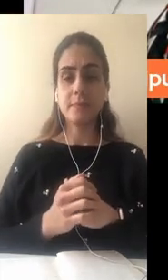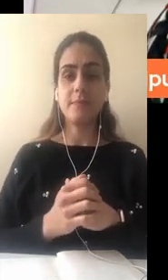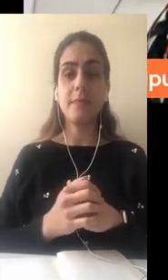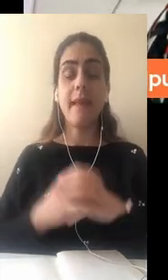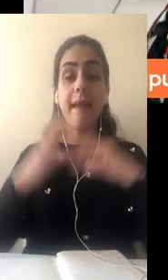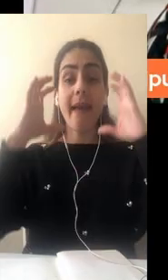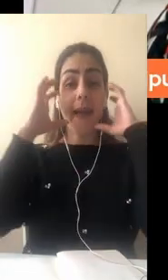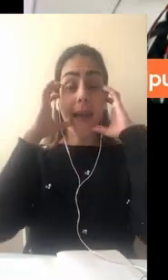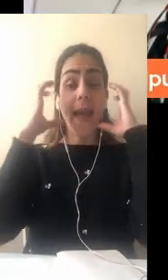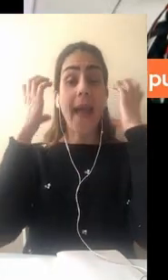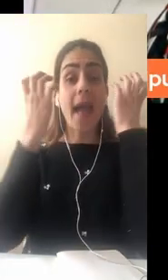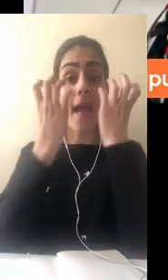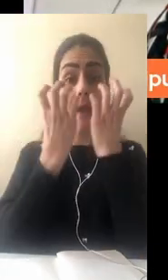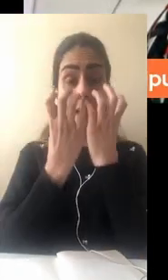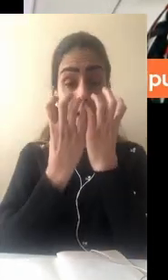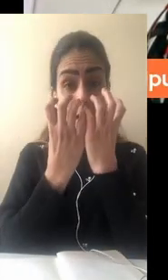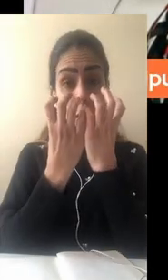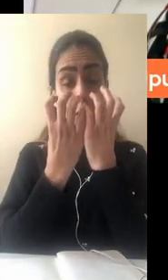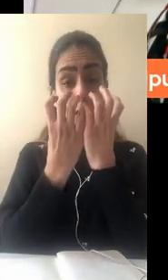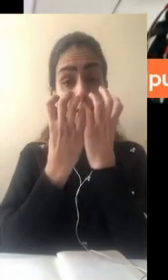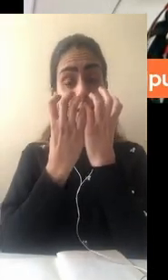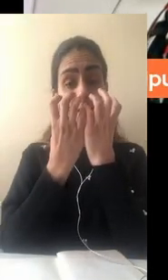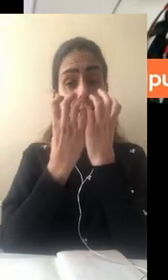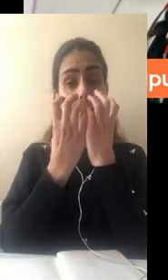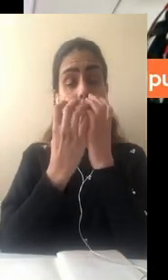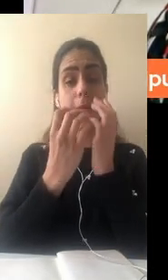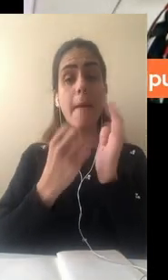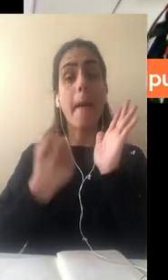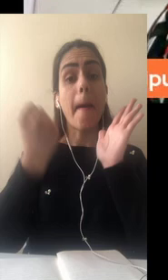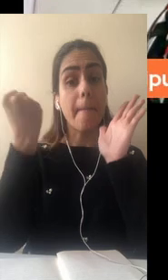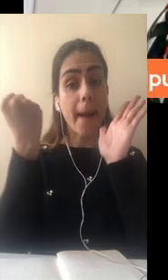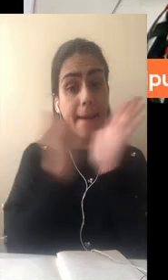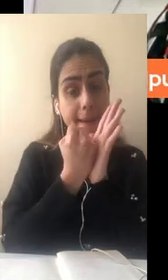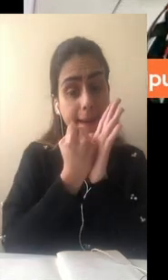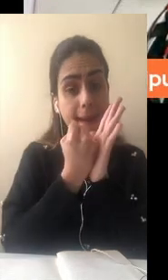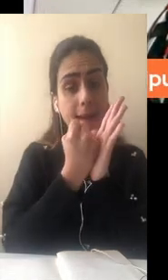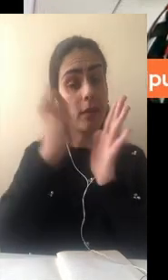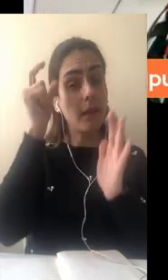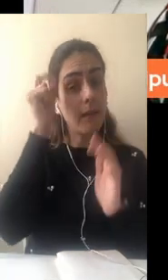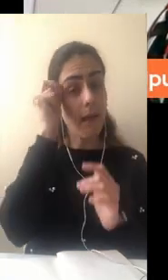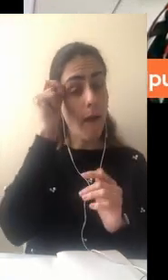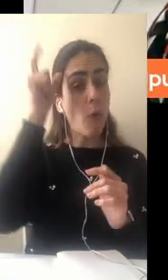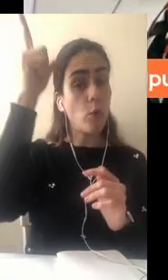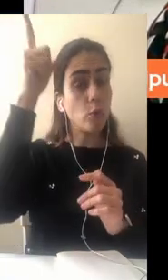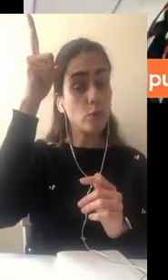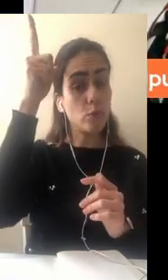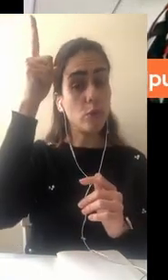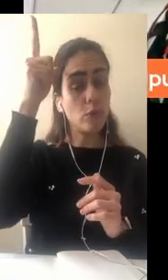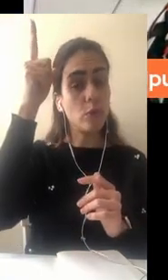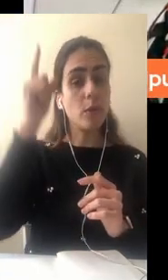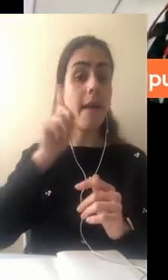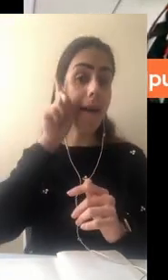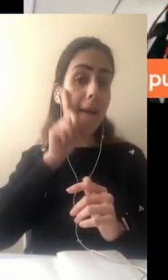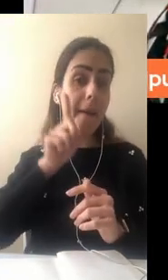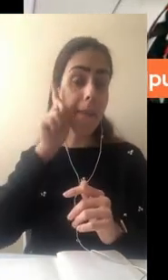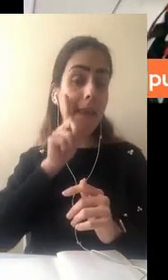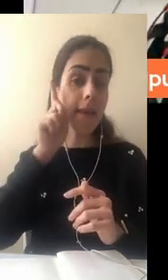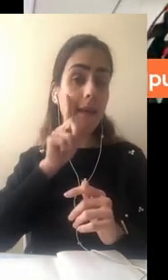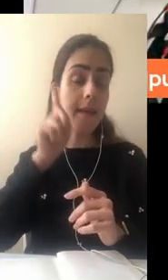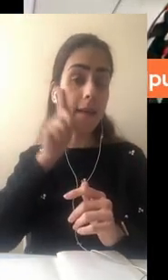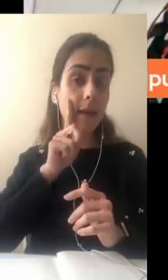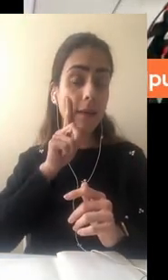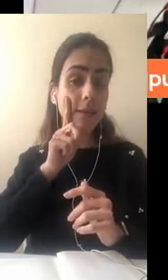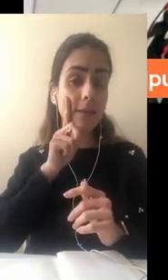está, né, forte, né, presente, muito mais marcada na cultura americana e que foi sendo trazida